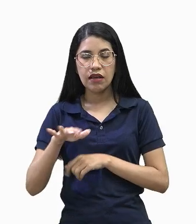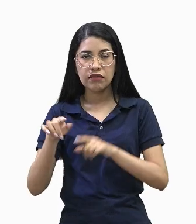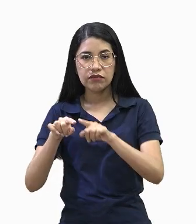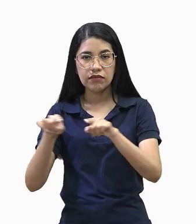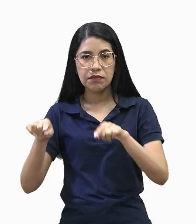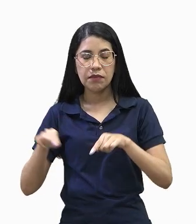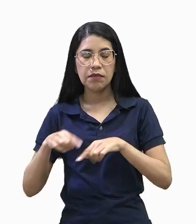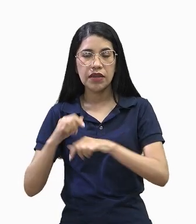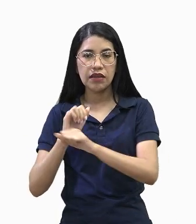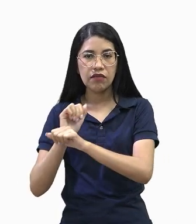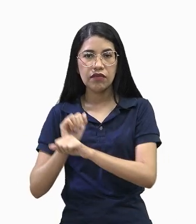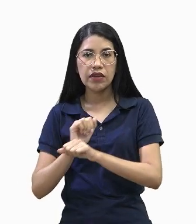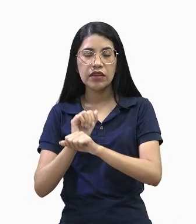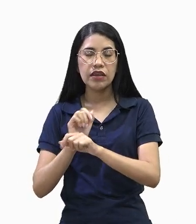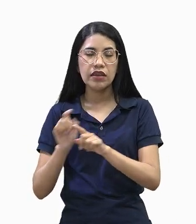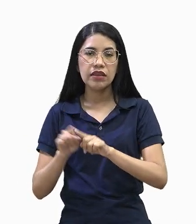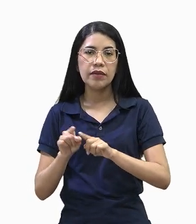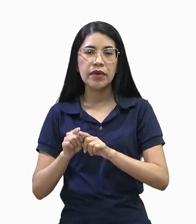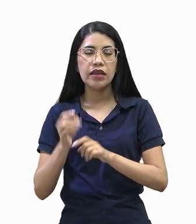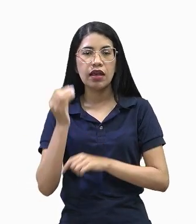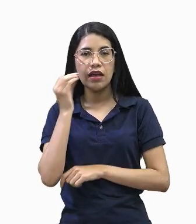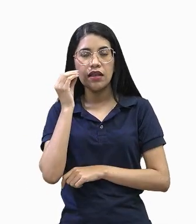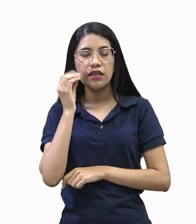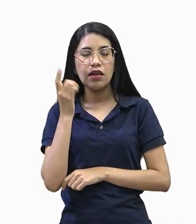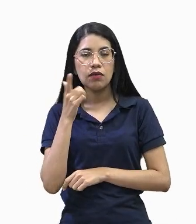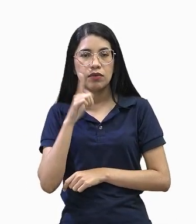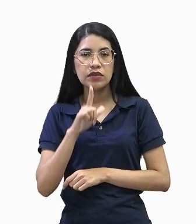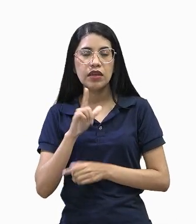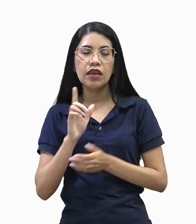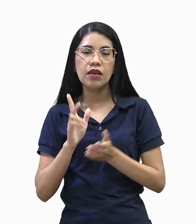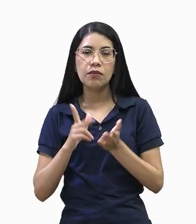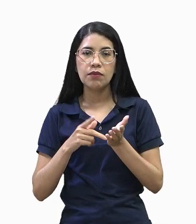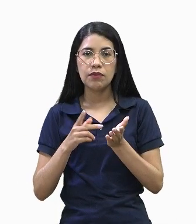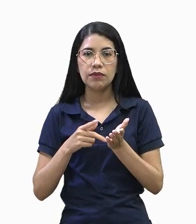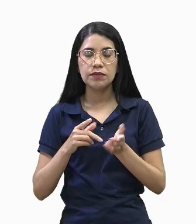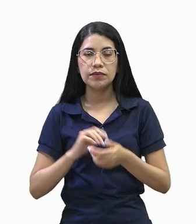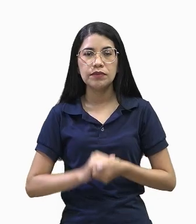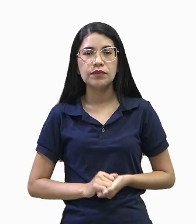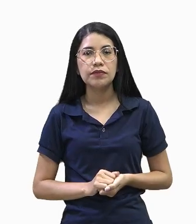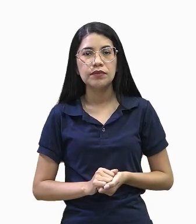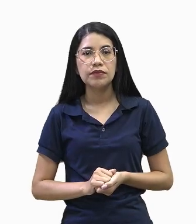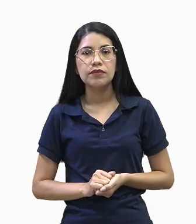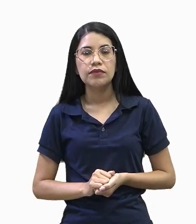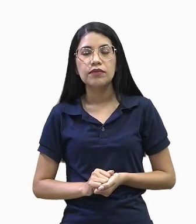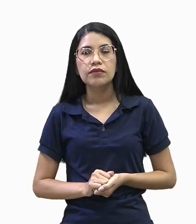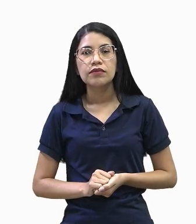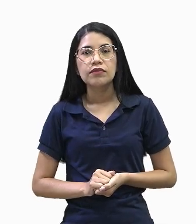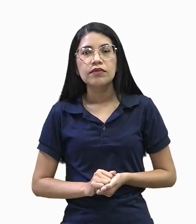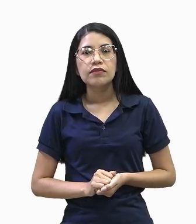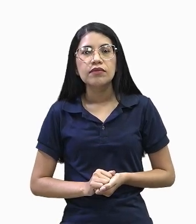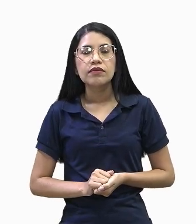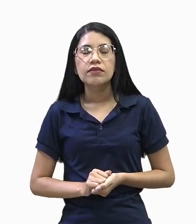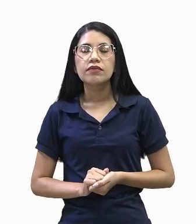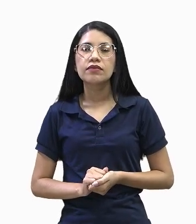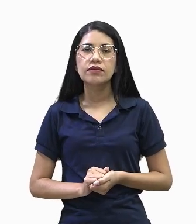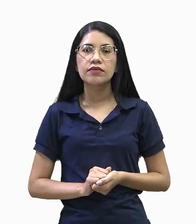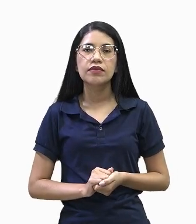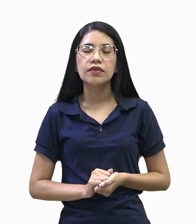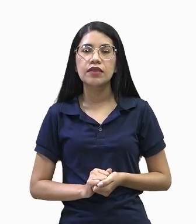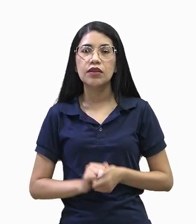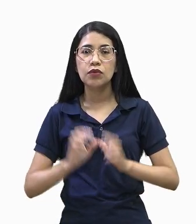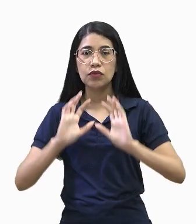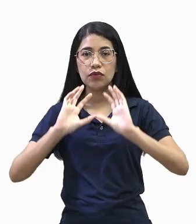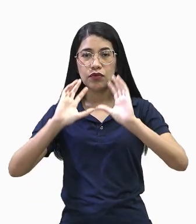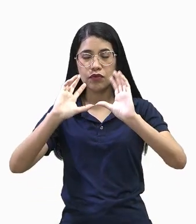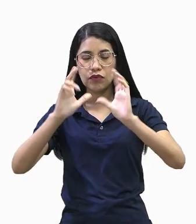próprio espaço quanto para explorar os pontos fracos do adversário. E aí, gente, o voleibol é